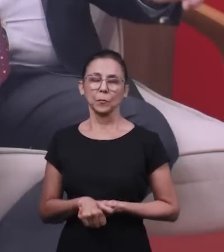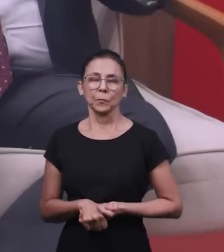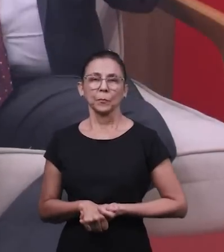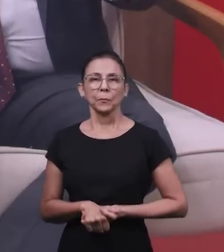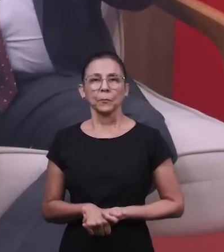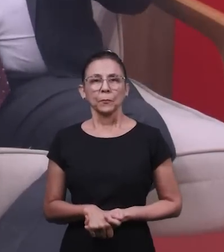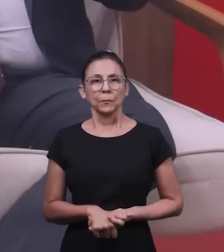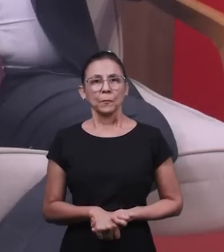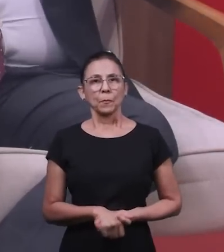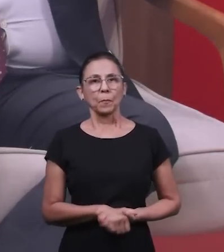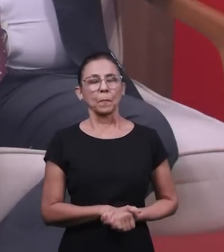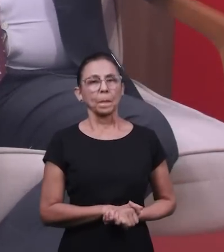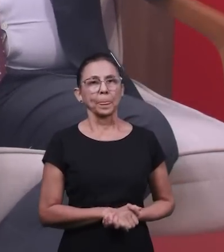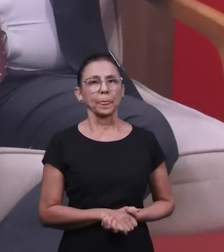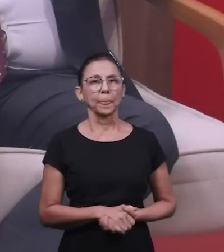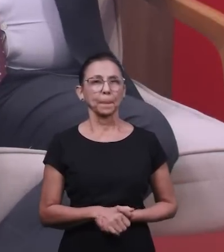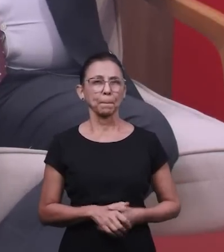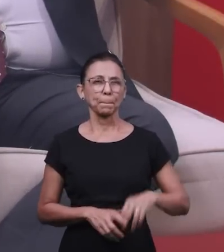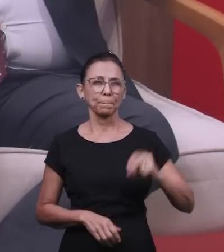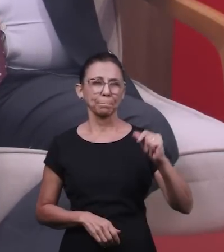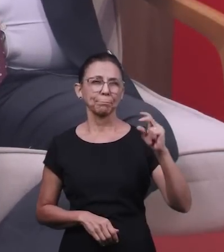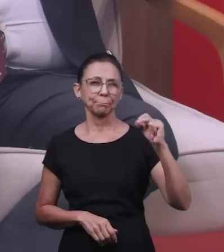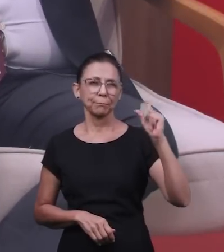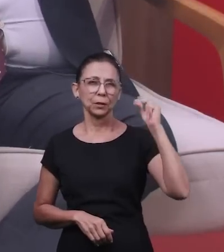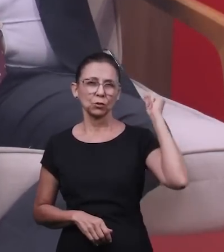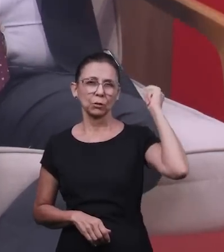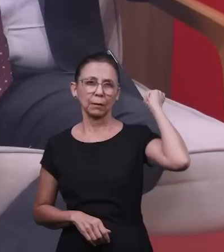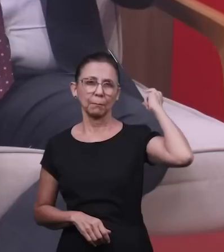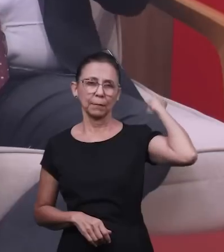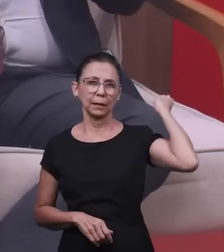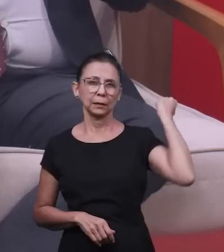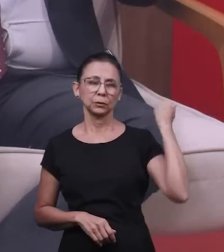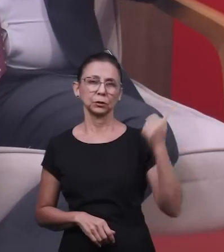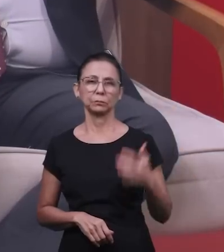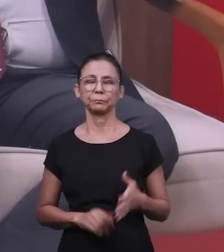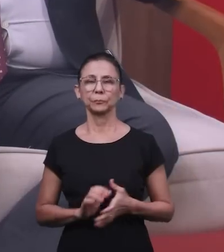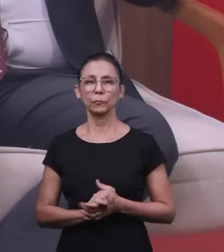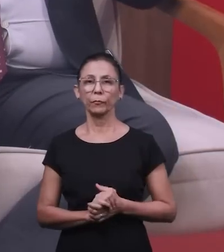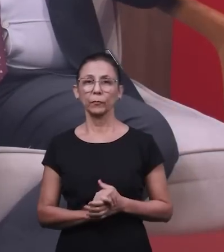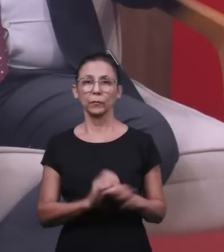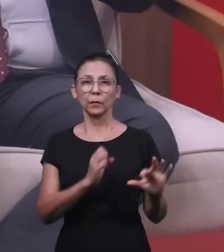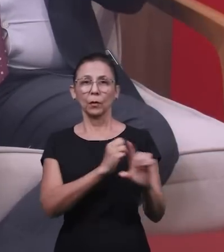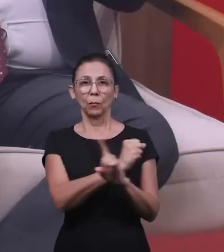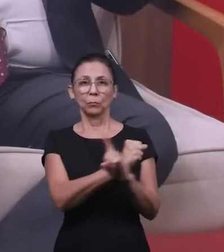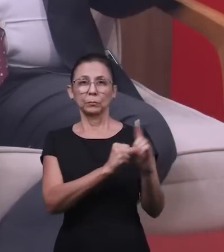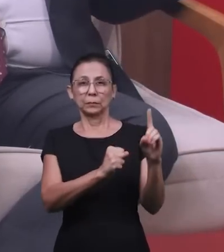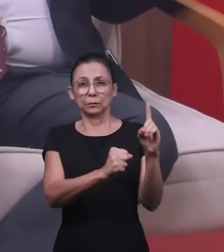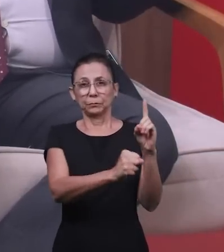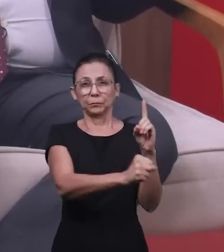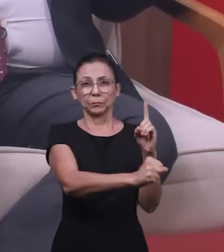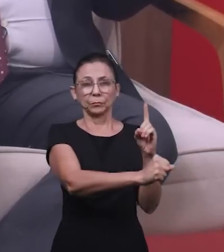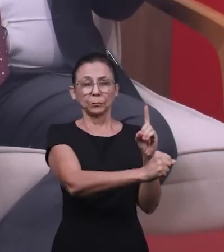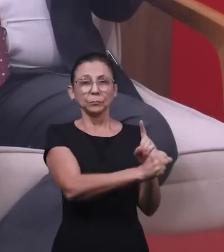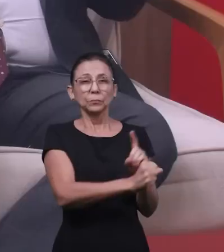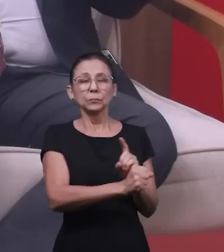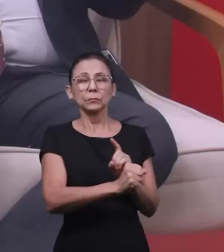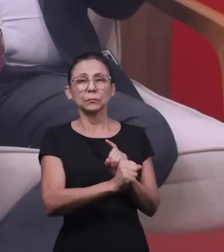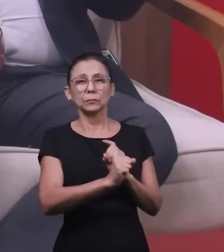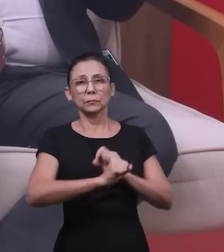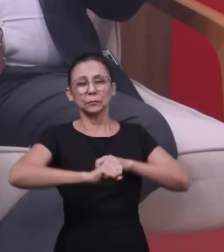glorioso. Até porque, naquela época do passado, numa sociedade